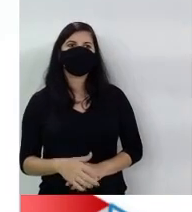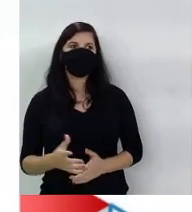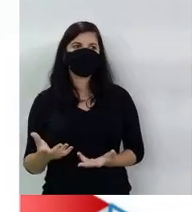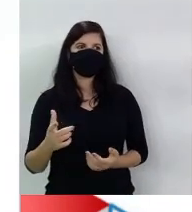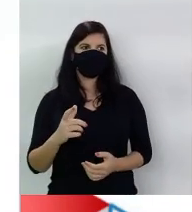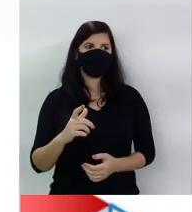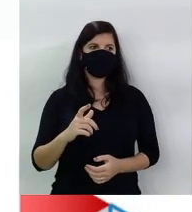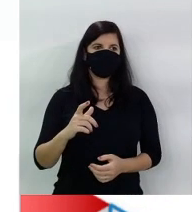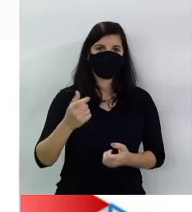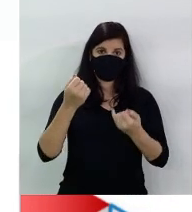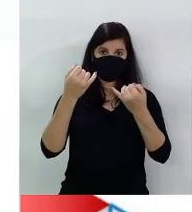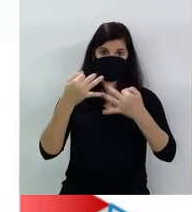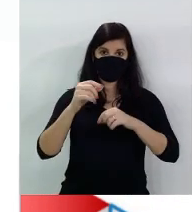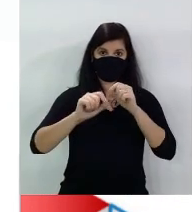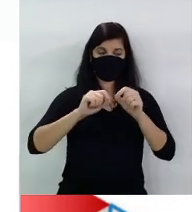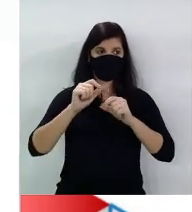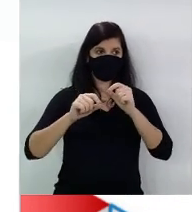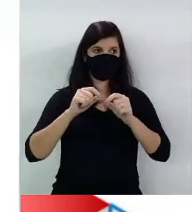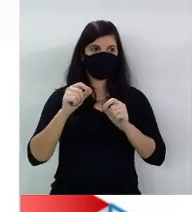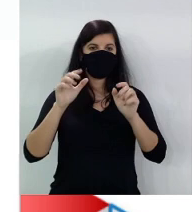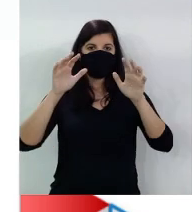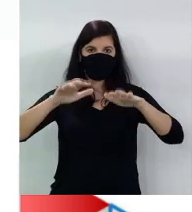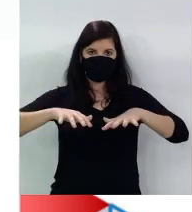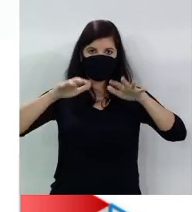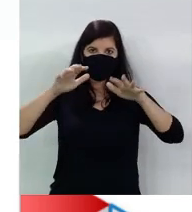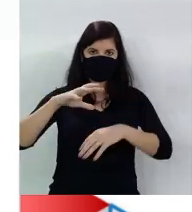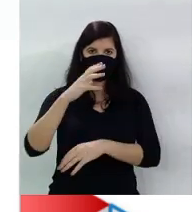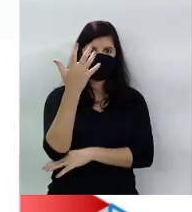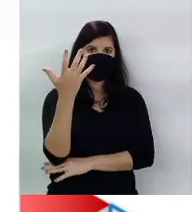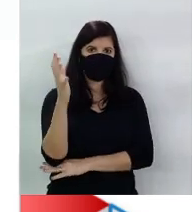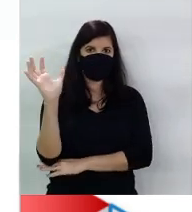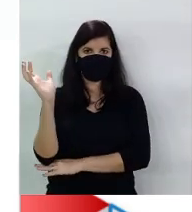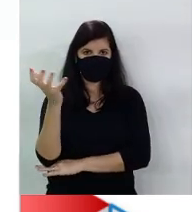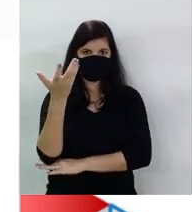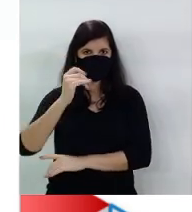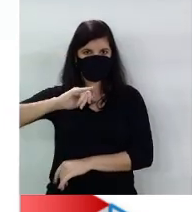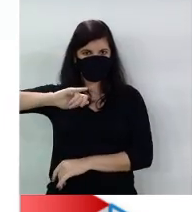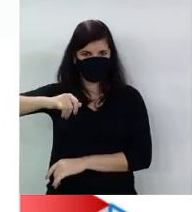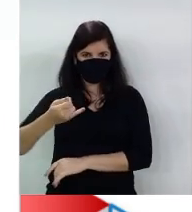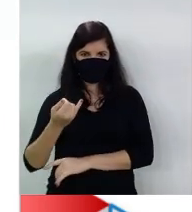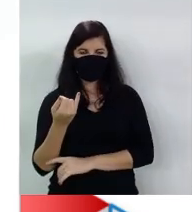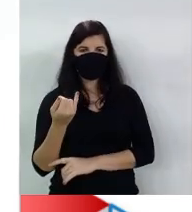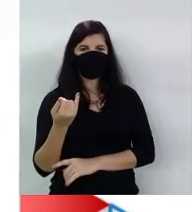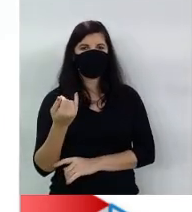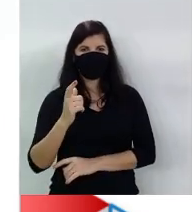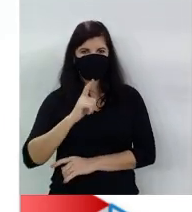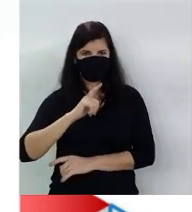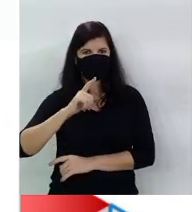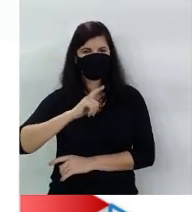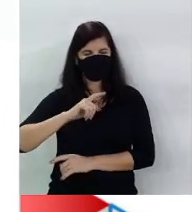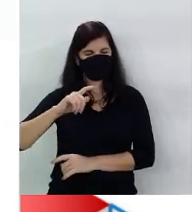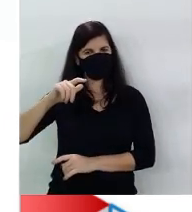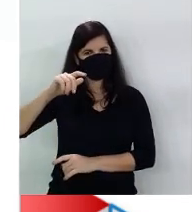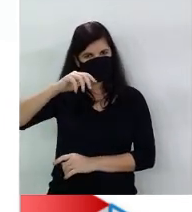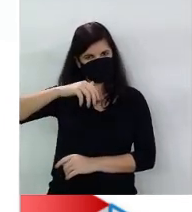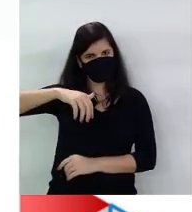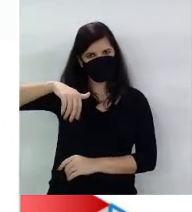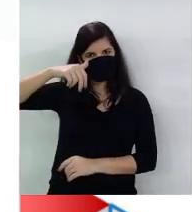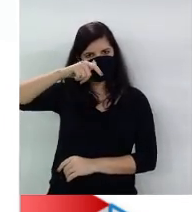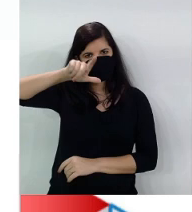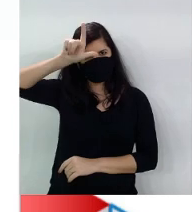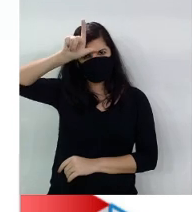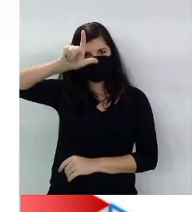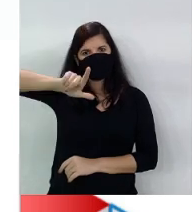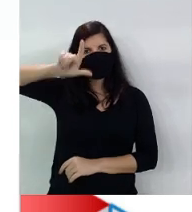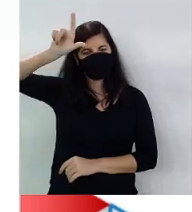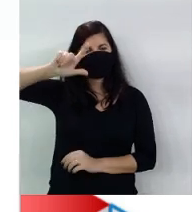nós temos a seguinte questão. Nos cultos da Jurema, temos a figura dos mestres, que